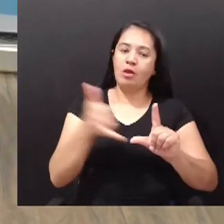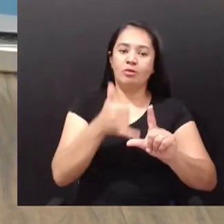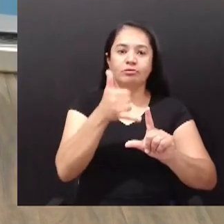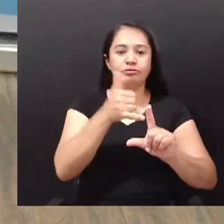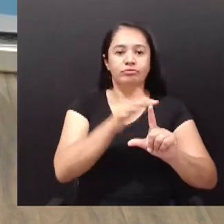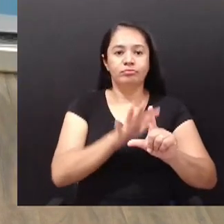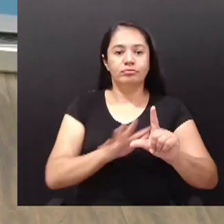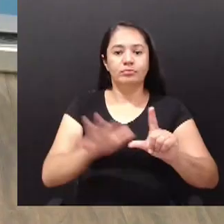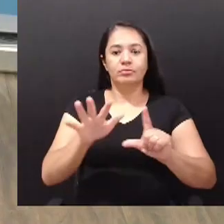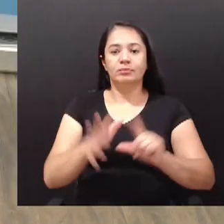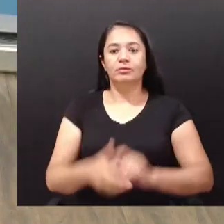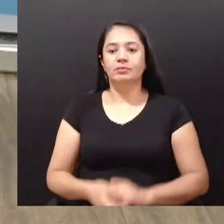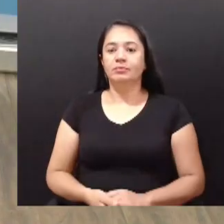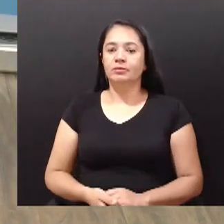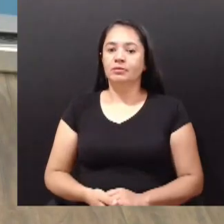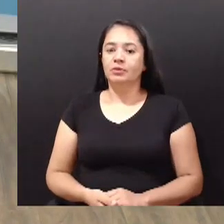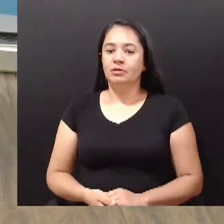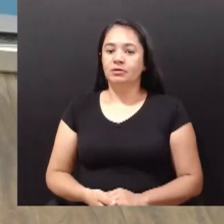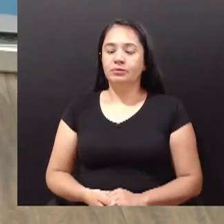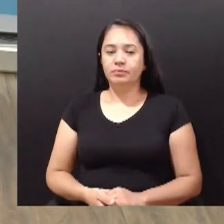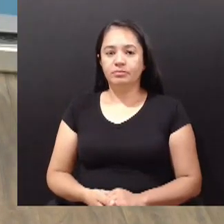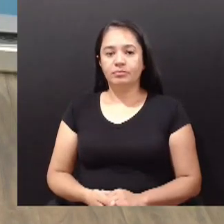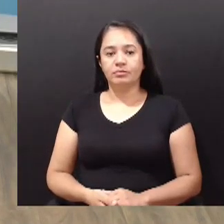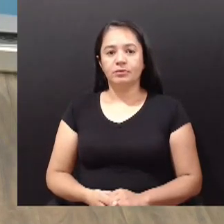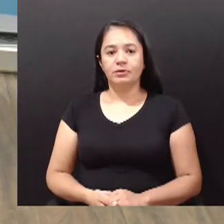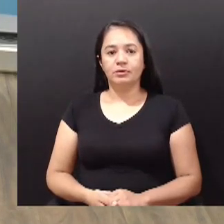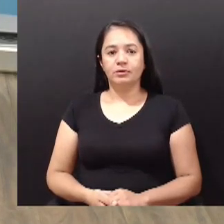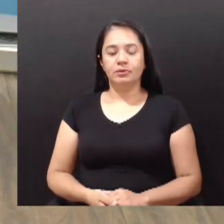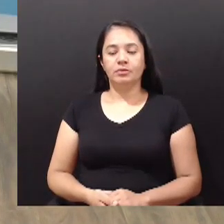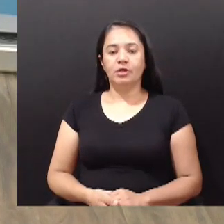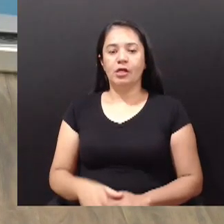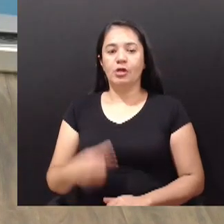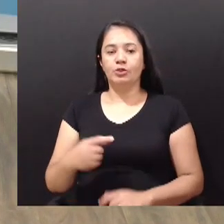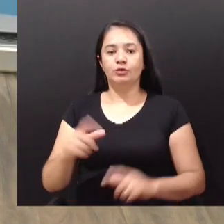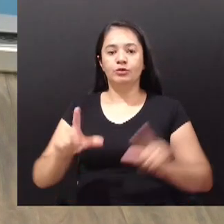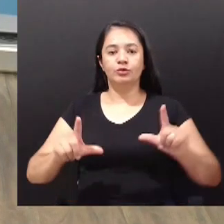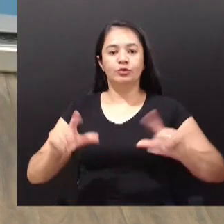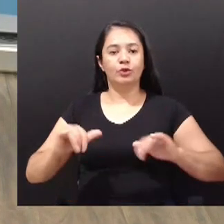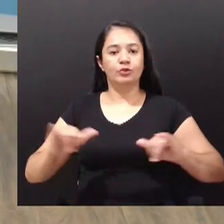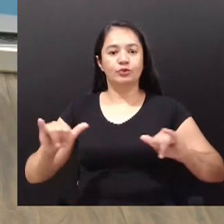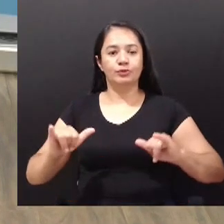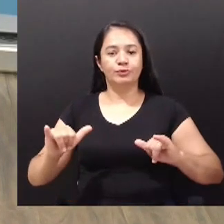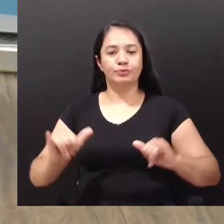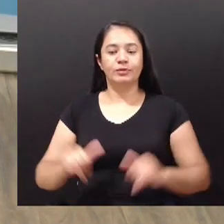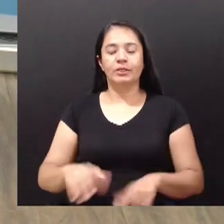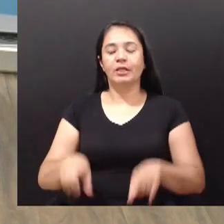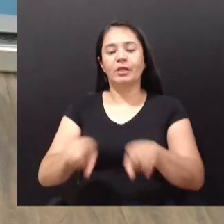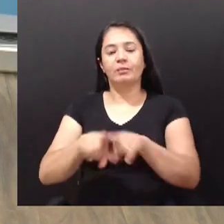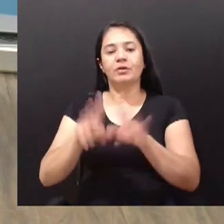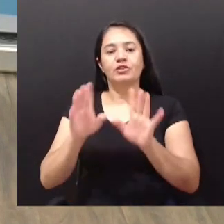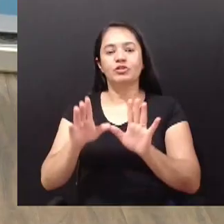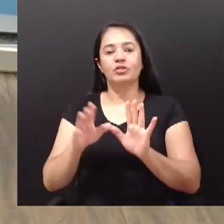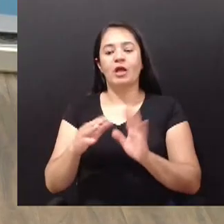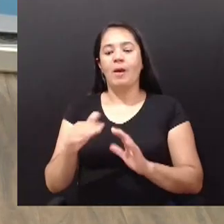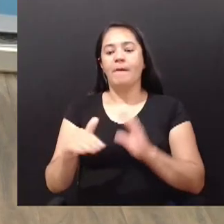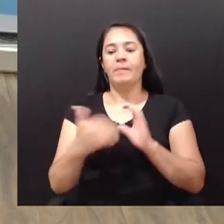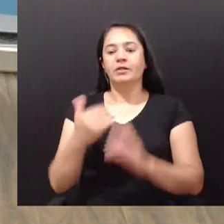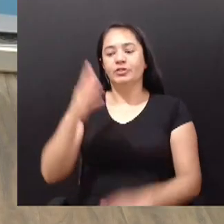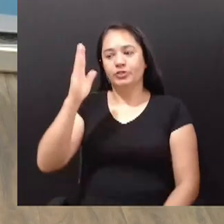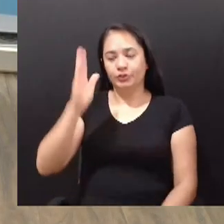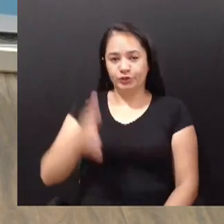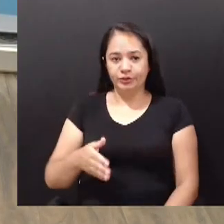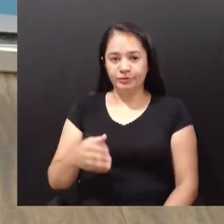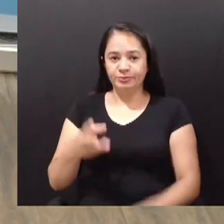nosso telejornal, apontando a câmera do seu celular para o QR Code. Também já aparece uma mensagem na sua tela. O WhatsApp da TV